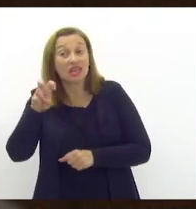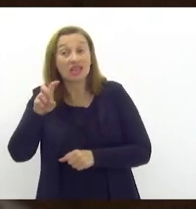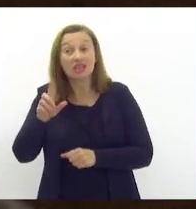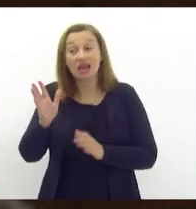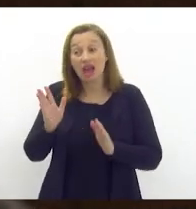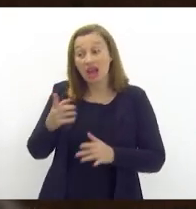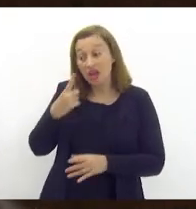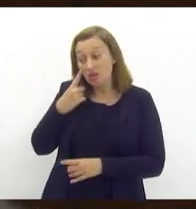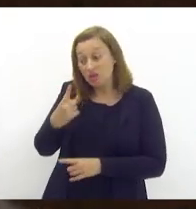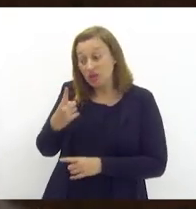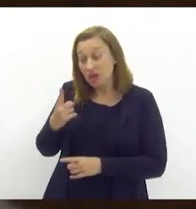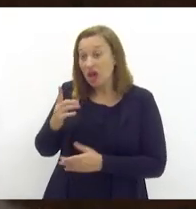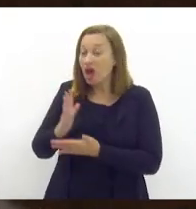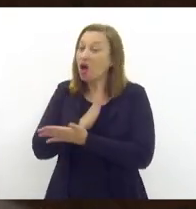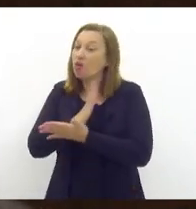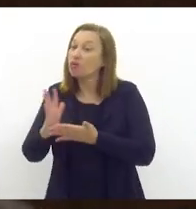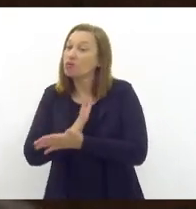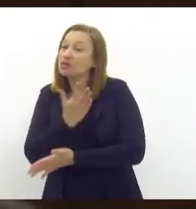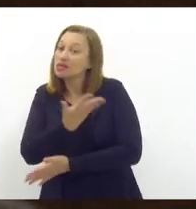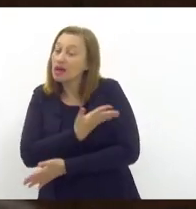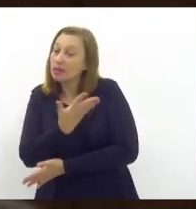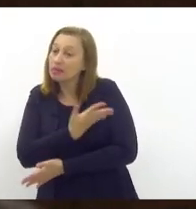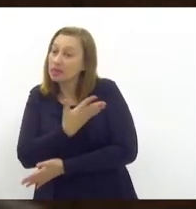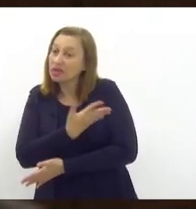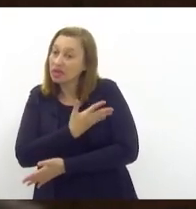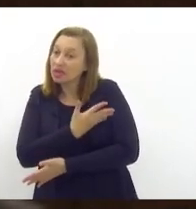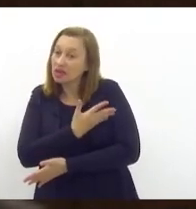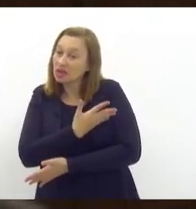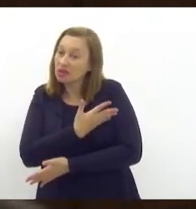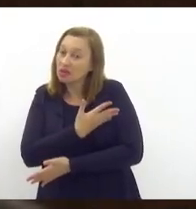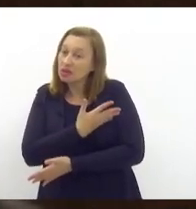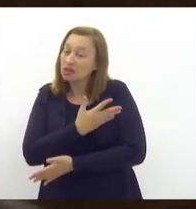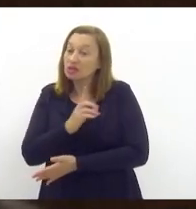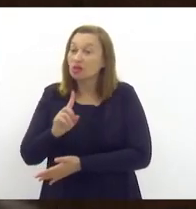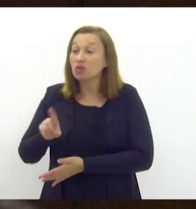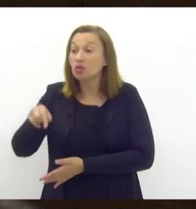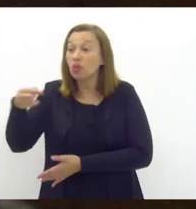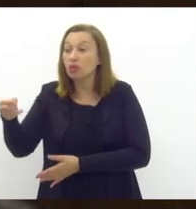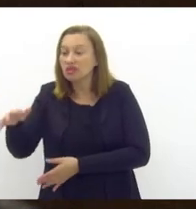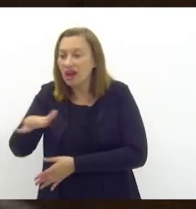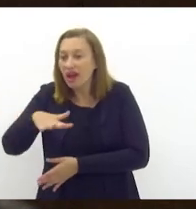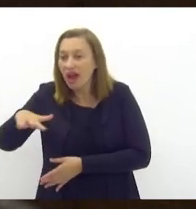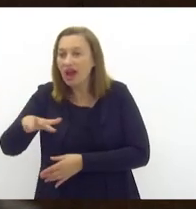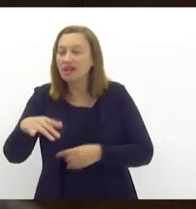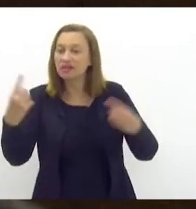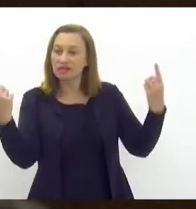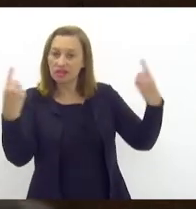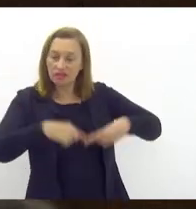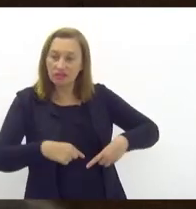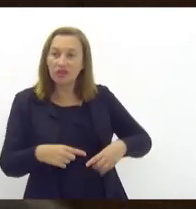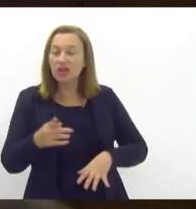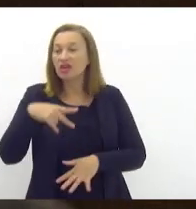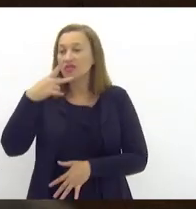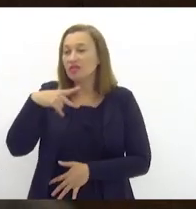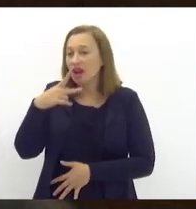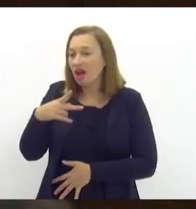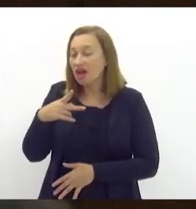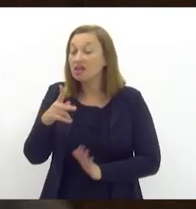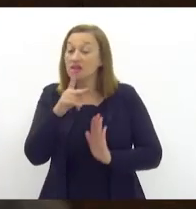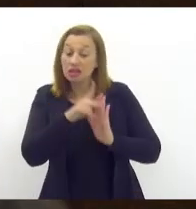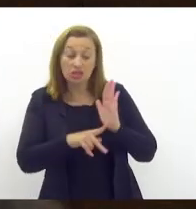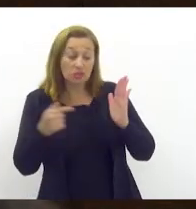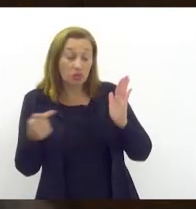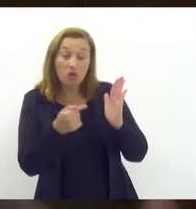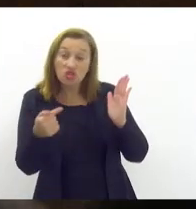reencontrei alguns companheiros do Parlamento que estão em outros desafios, e dizer apenas que o objeto desse